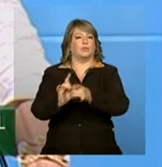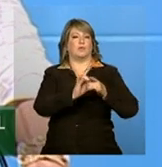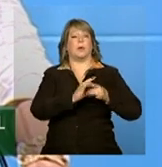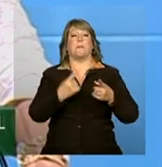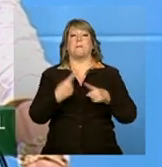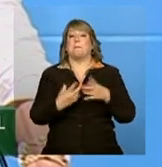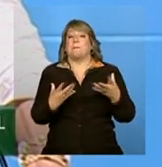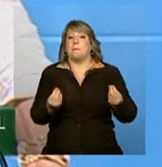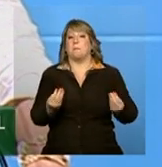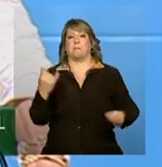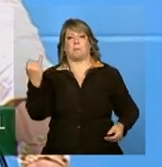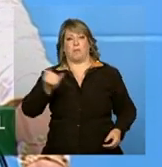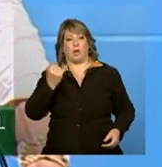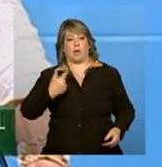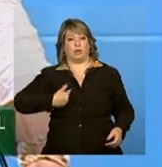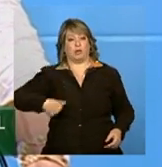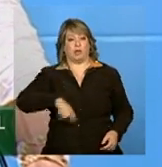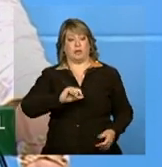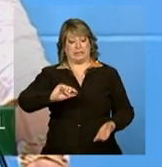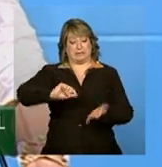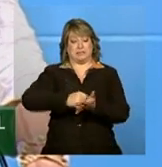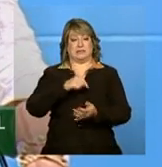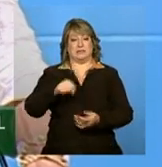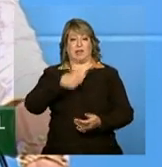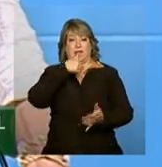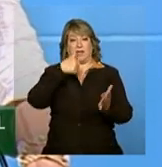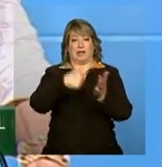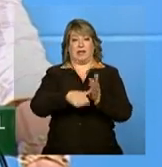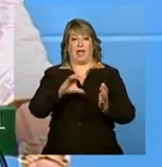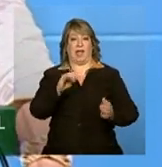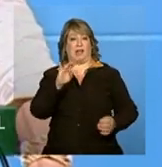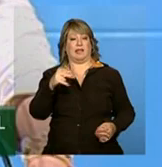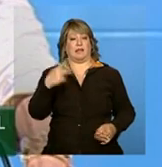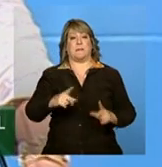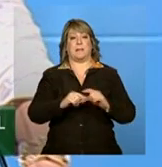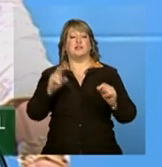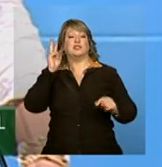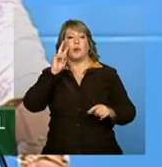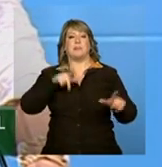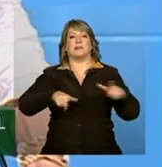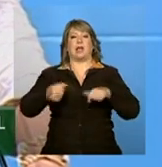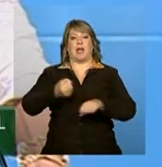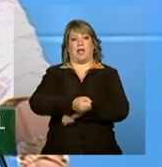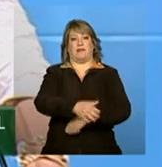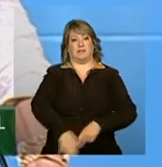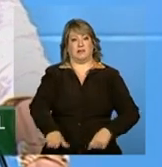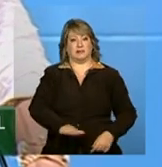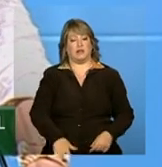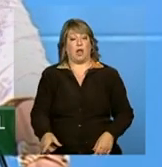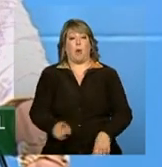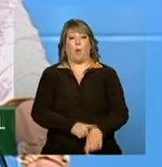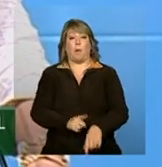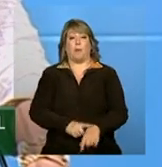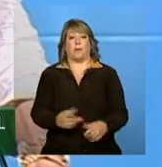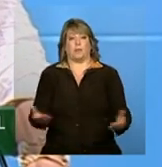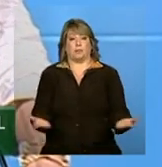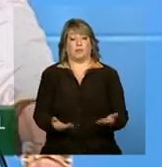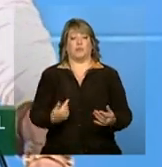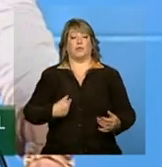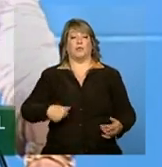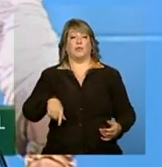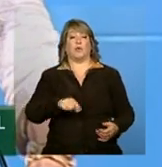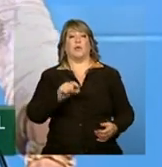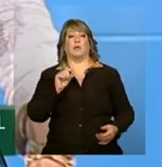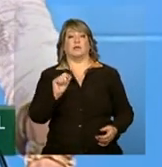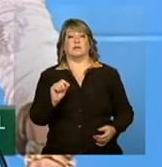muito importante quando nós assinemos a Carta de Brasília sobre o trabalho infantil, no momento em que nós vamos chamar ou